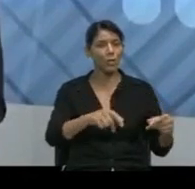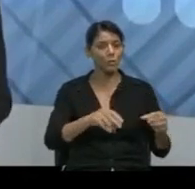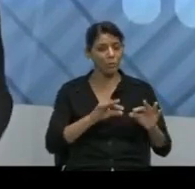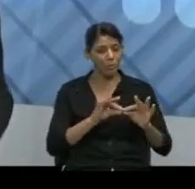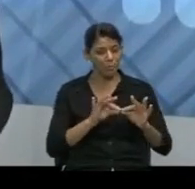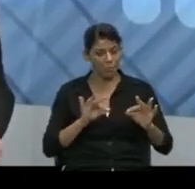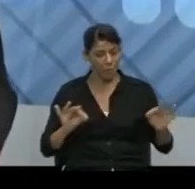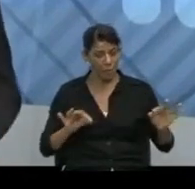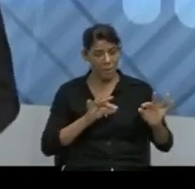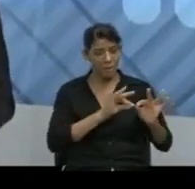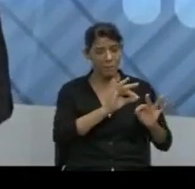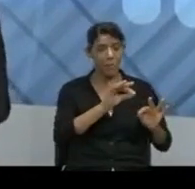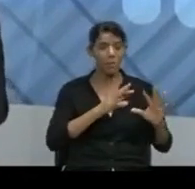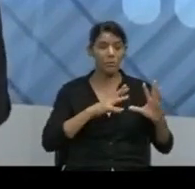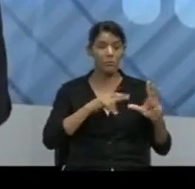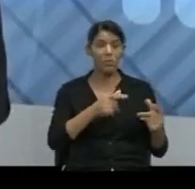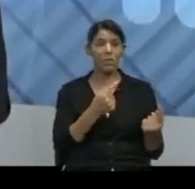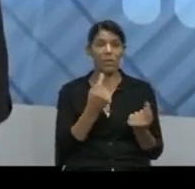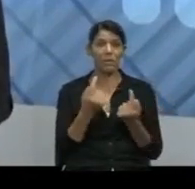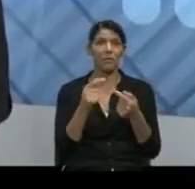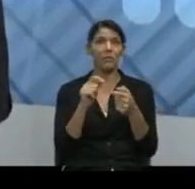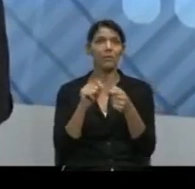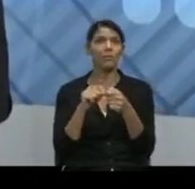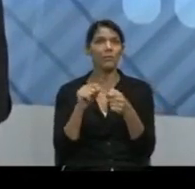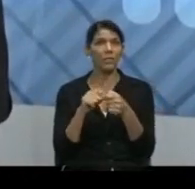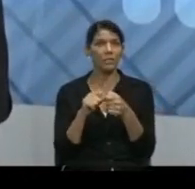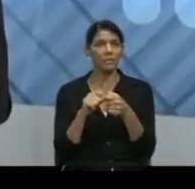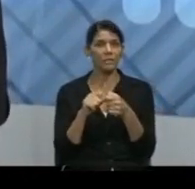nível, cada um tira o nível, cada um faça,